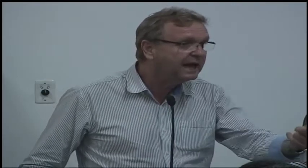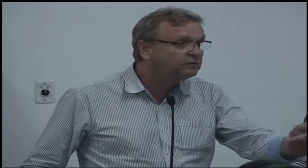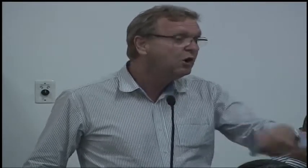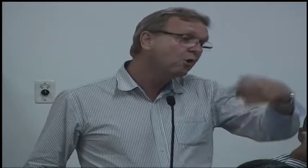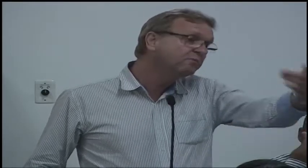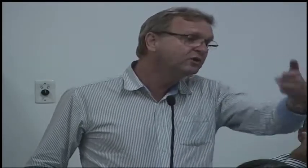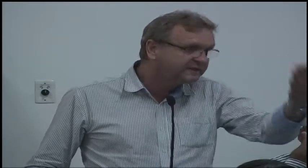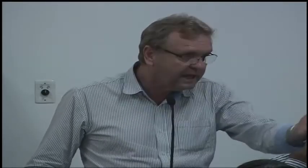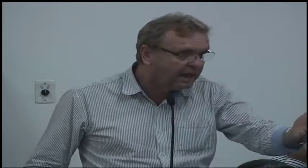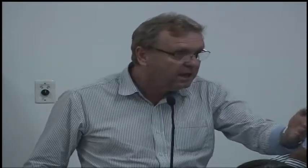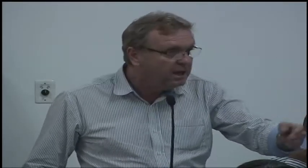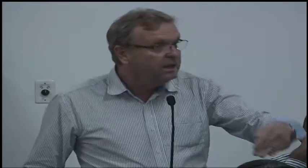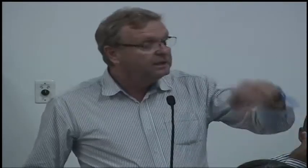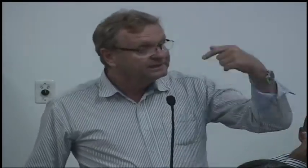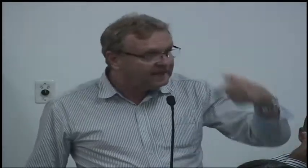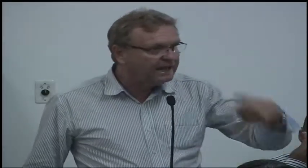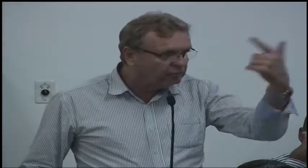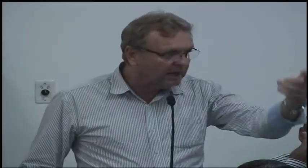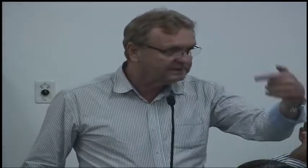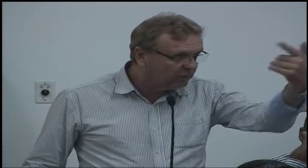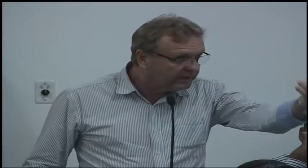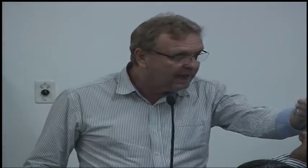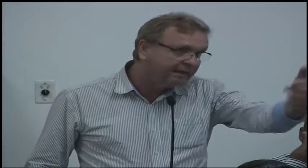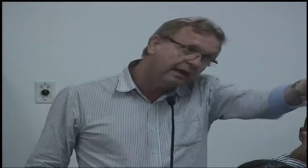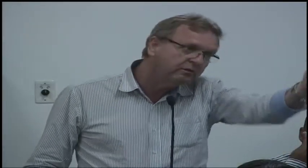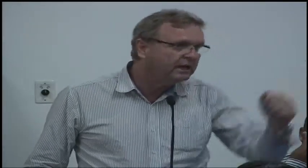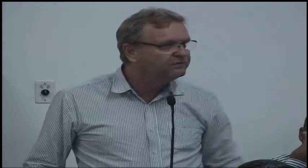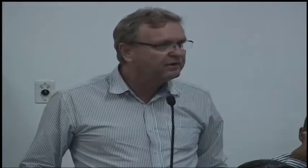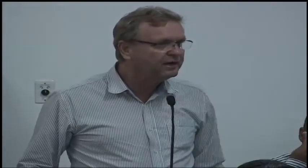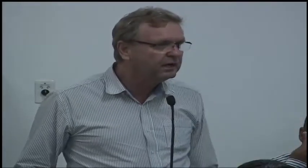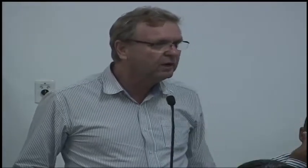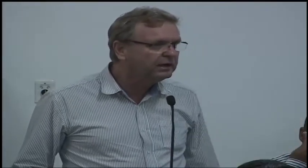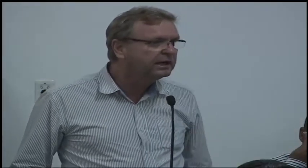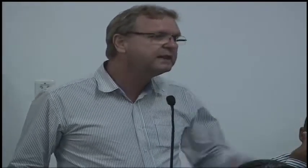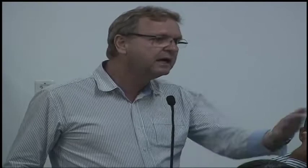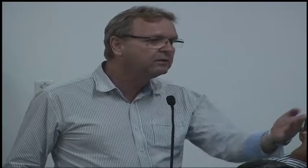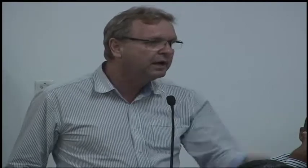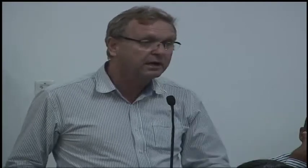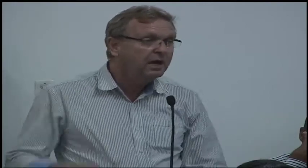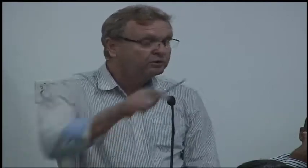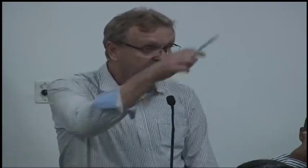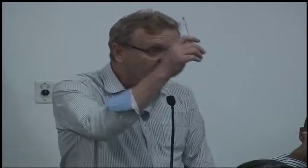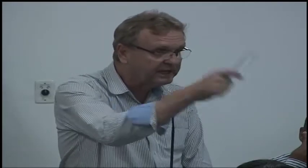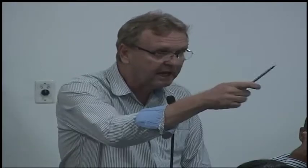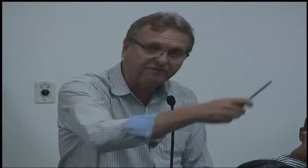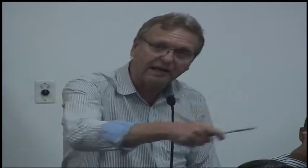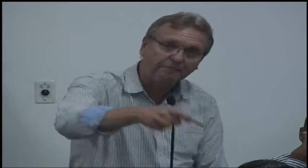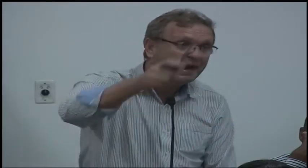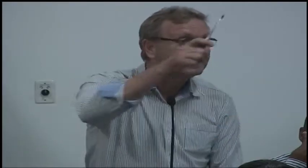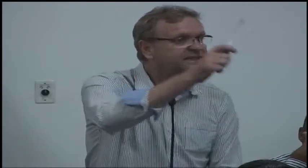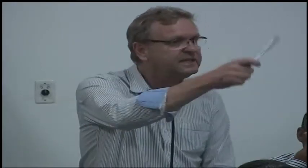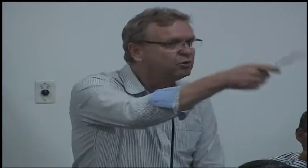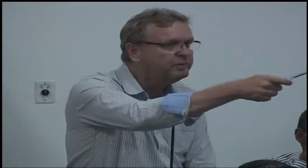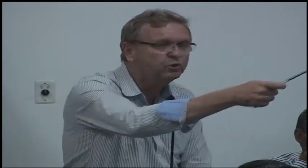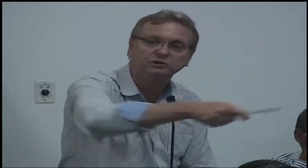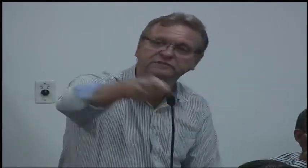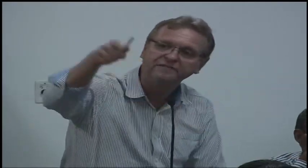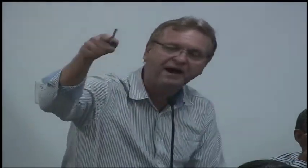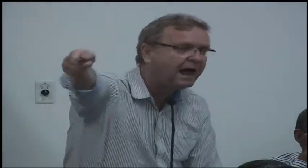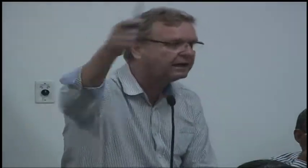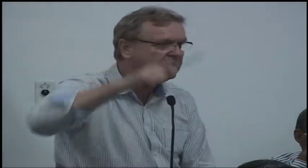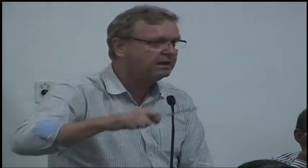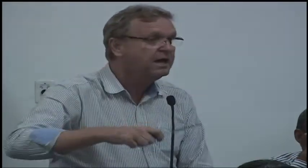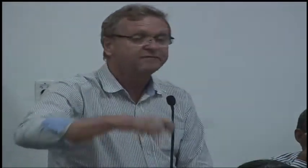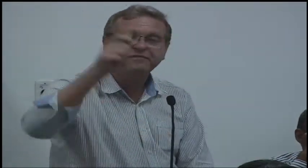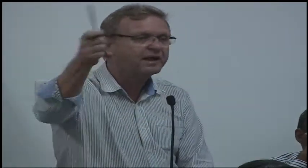aceito com você sem educação que é tem direito está falando aí gritando aí se você quer falar pega cinco minutos nem